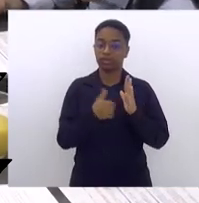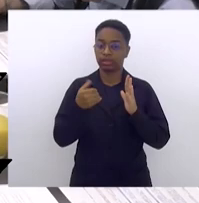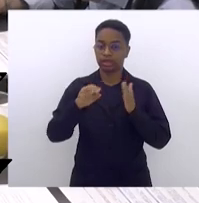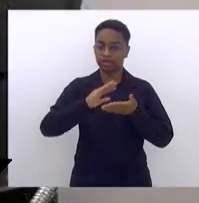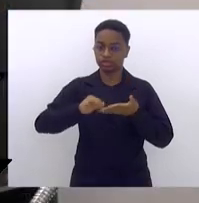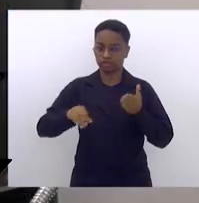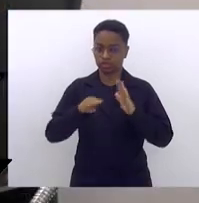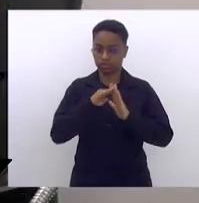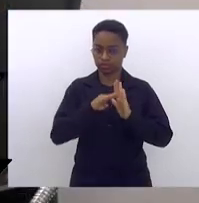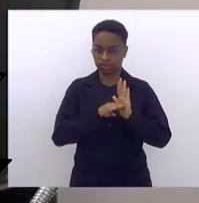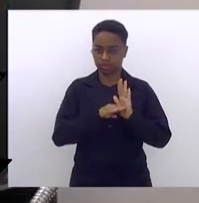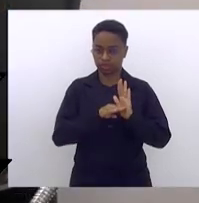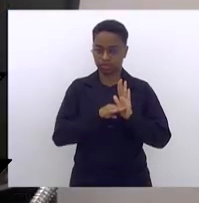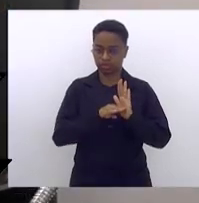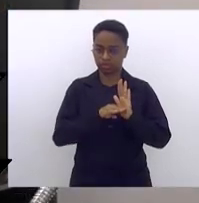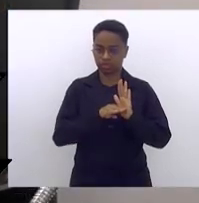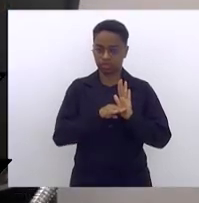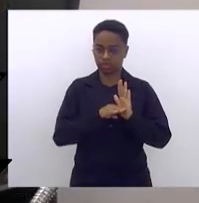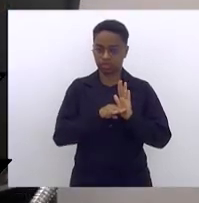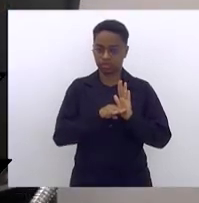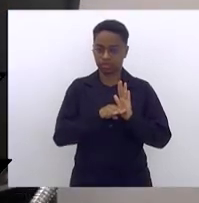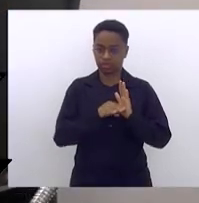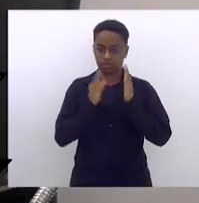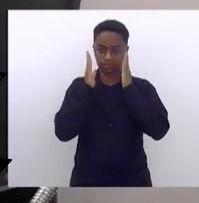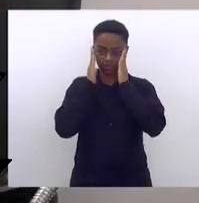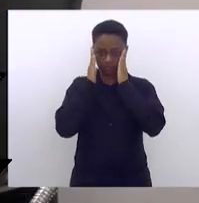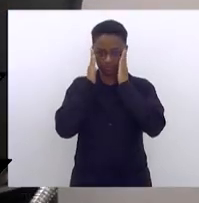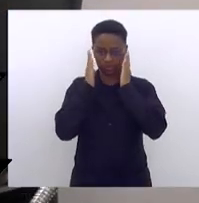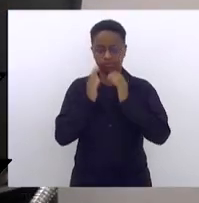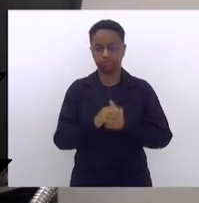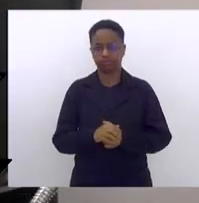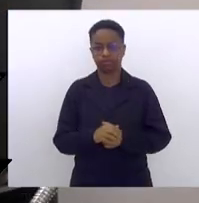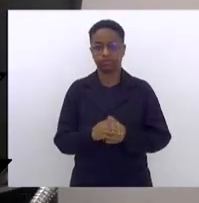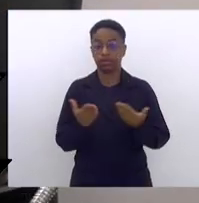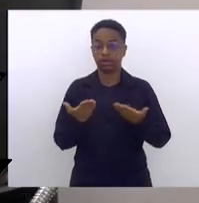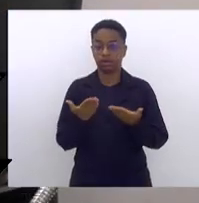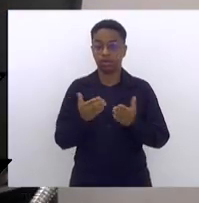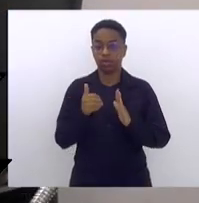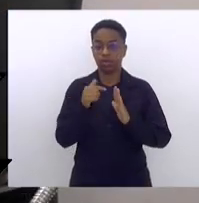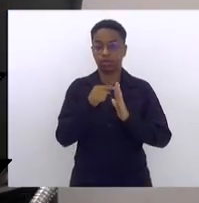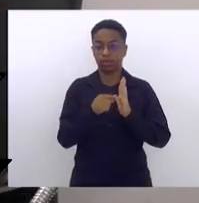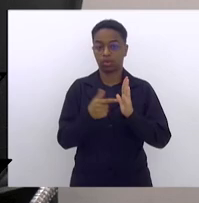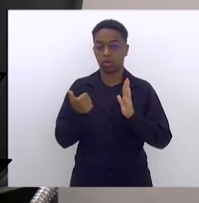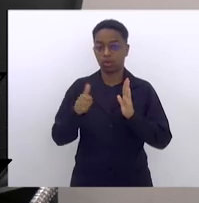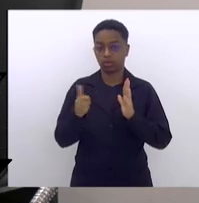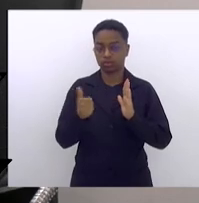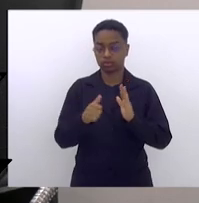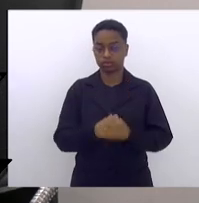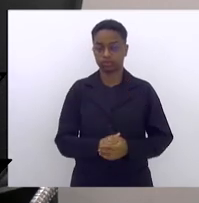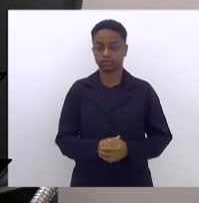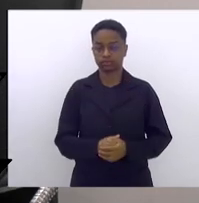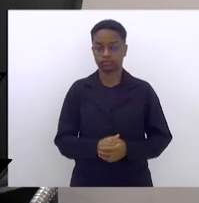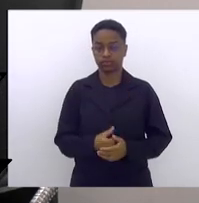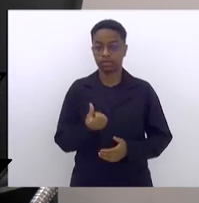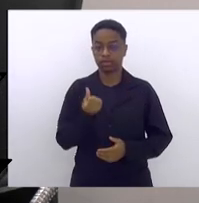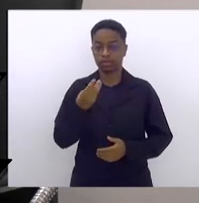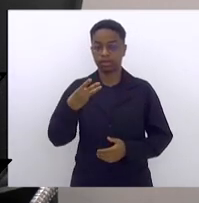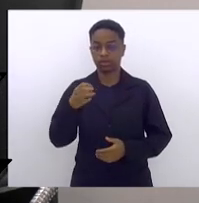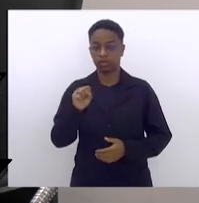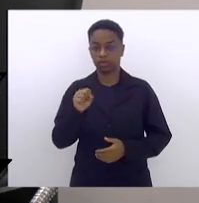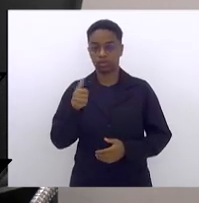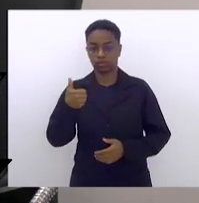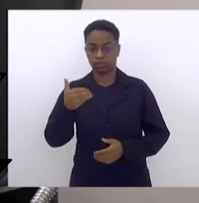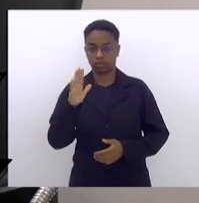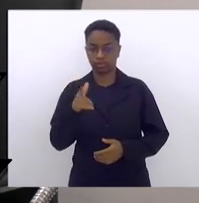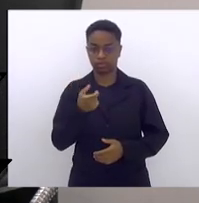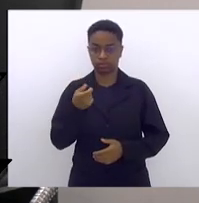pauta. Constitucionalidade. O item 10 está retirado de pauta. Passemos ao item 11 da pauta. 16381 de 22, de autoria